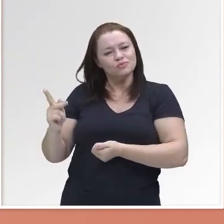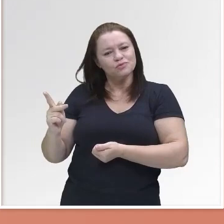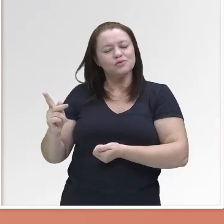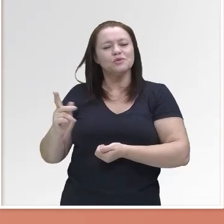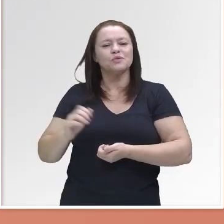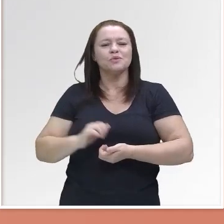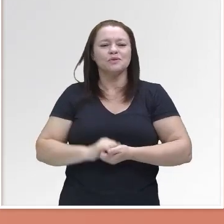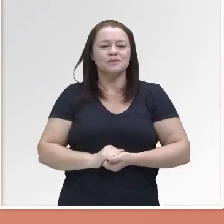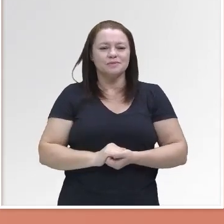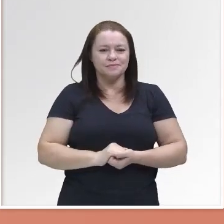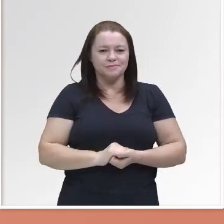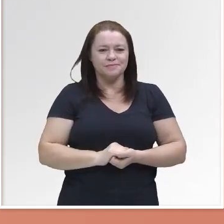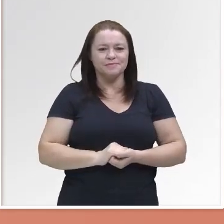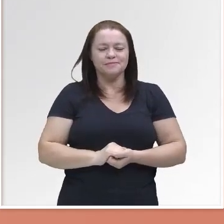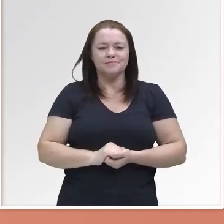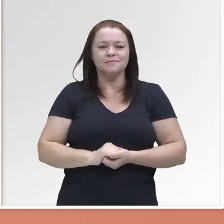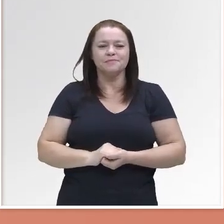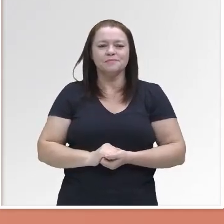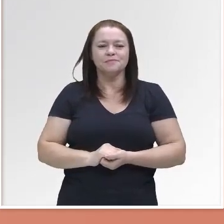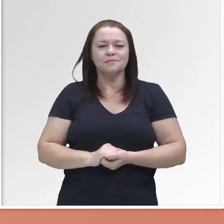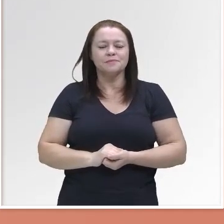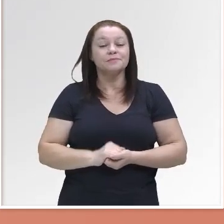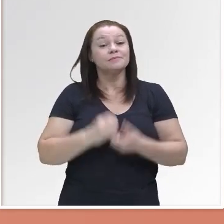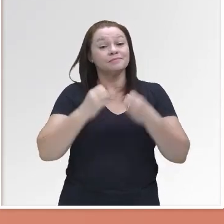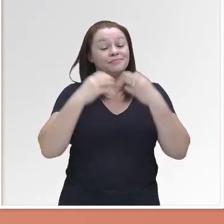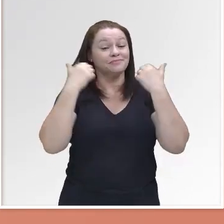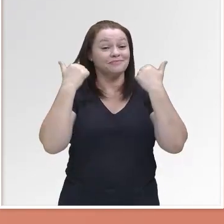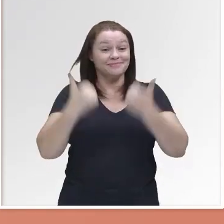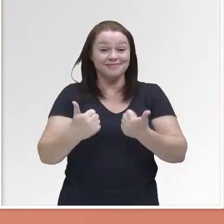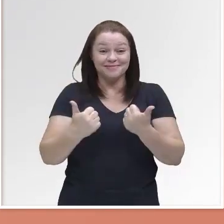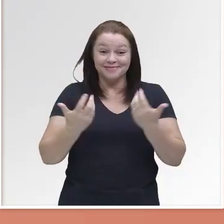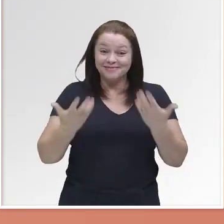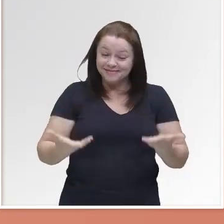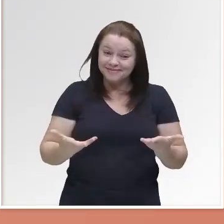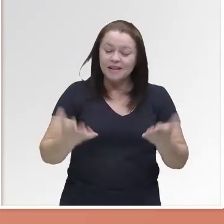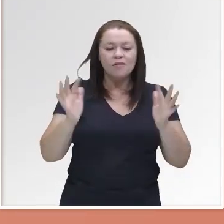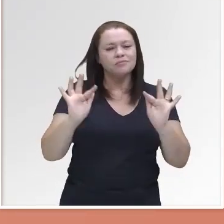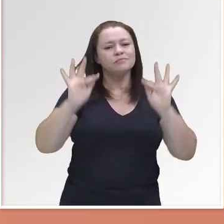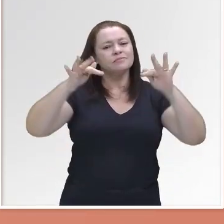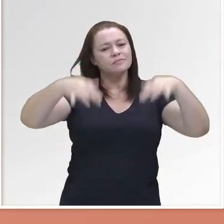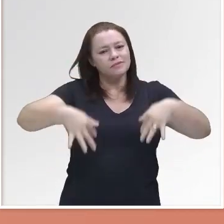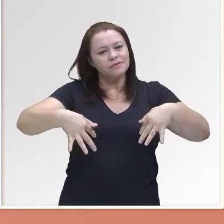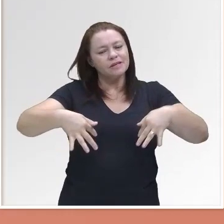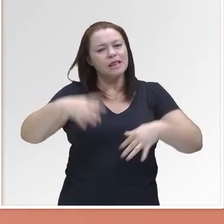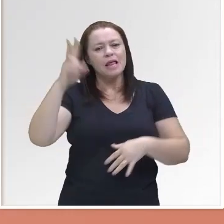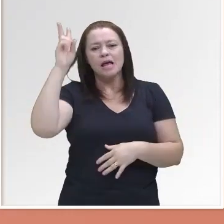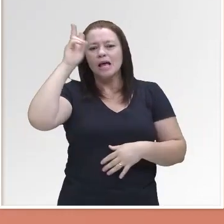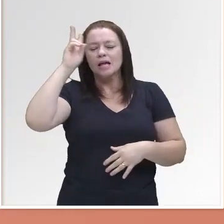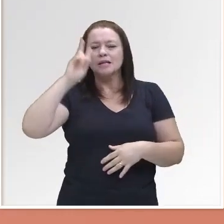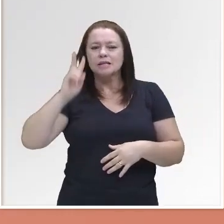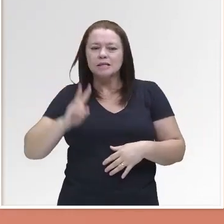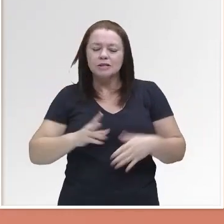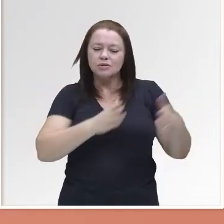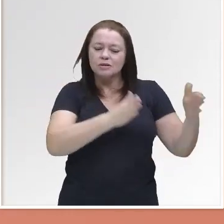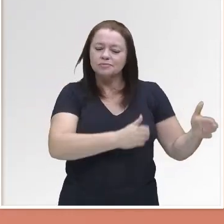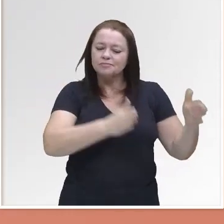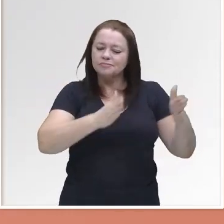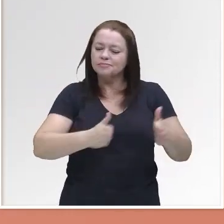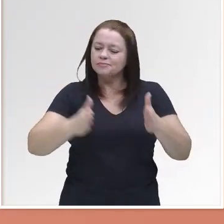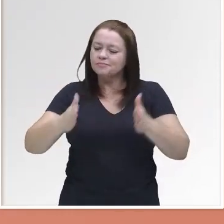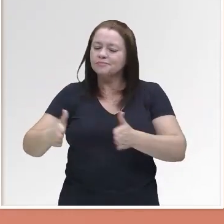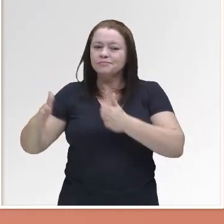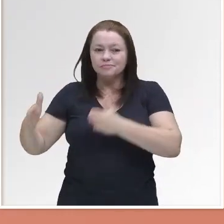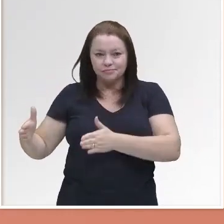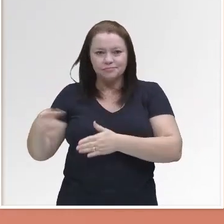príncipe Eric. Muito bem, então aqui finaliza toda essa sequência.